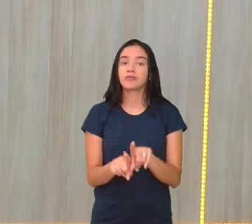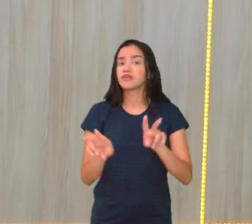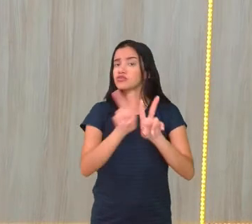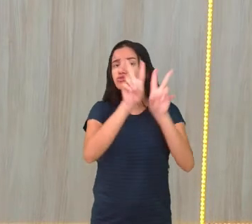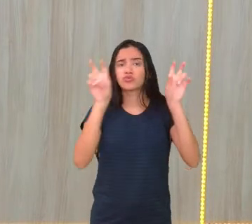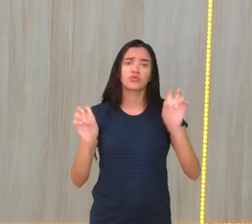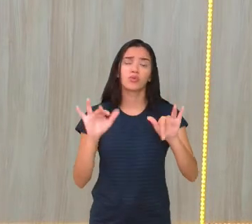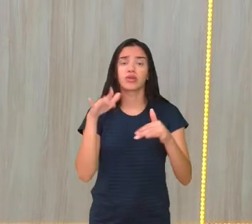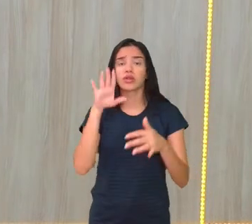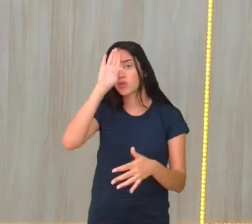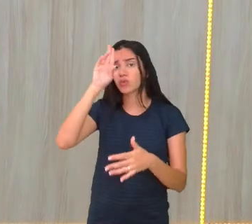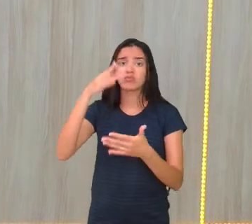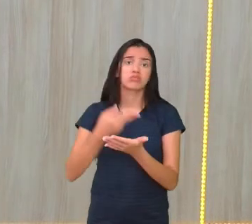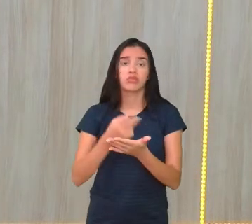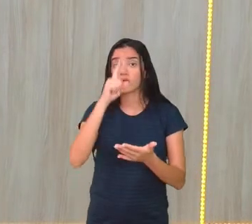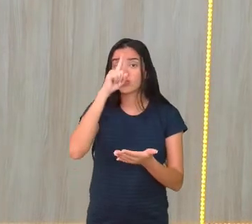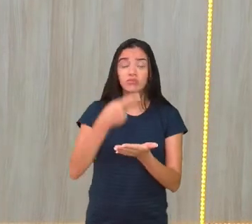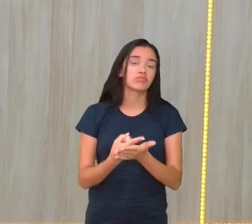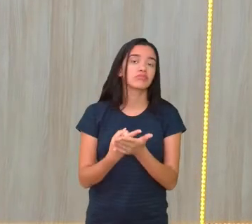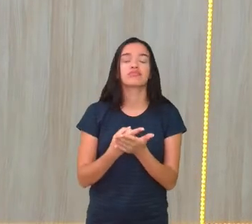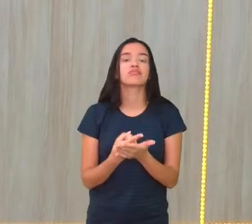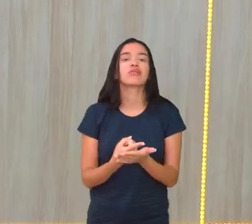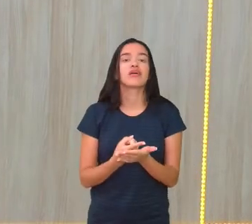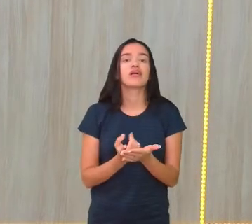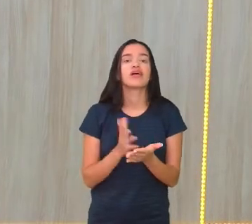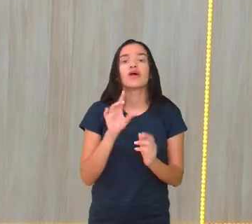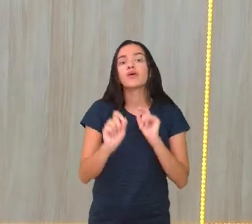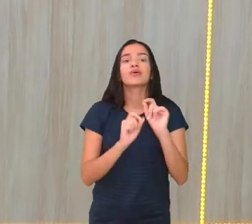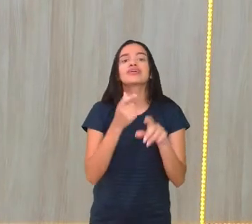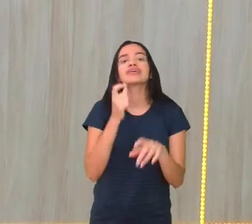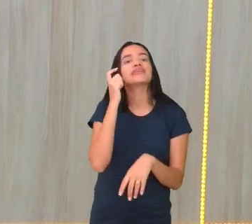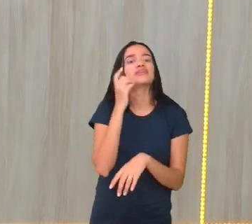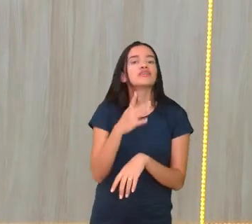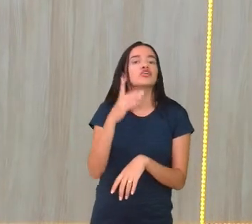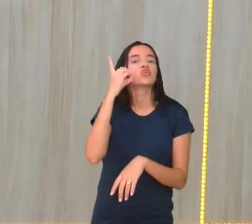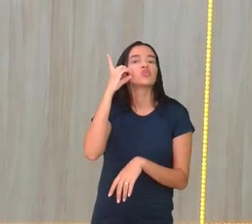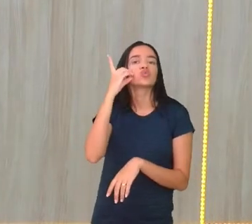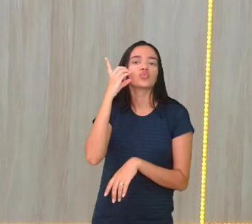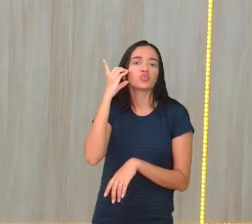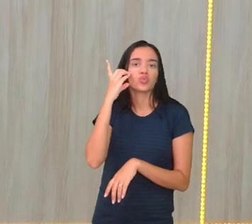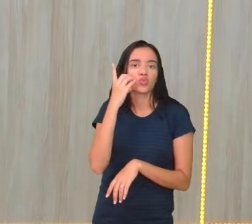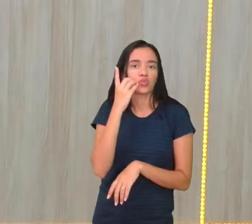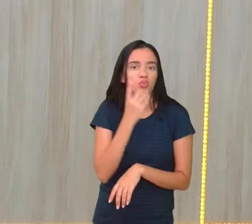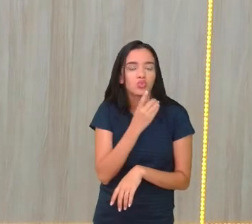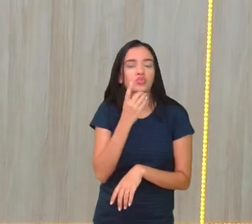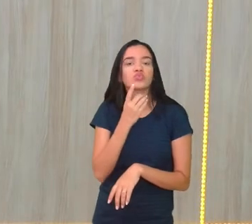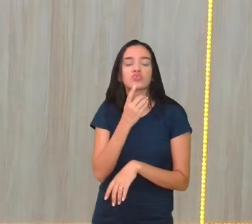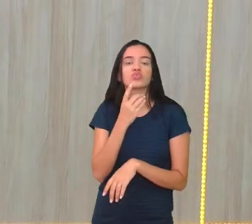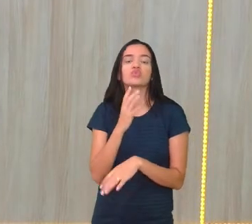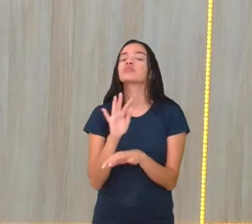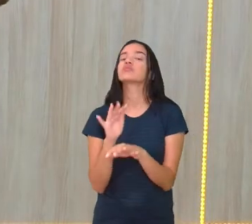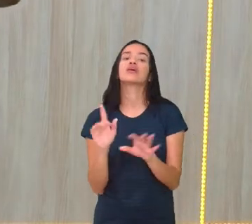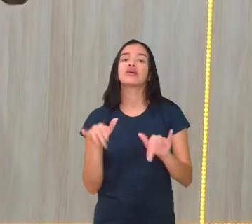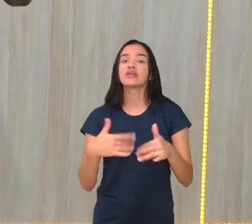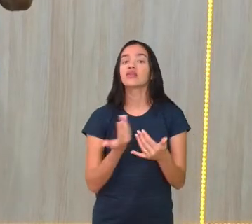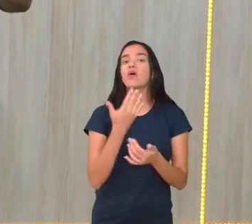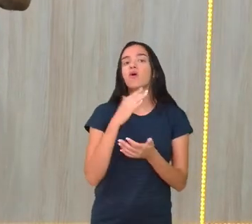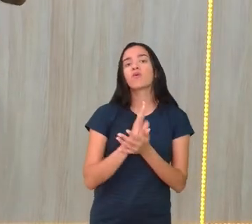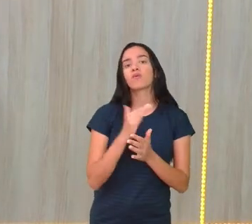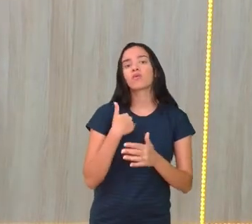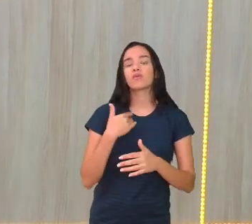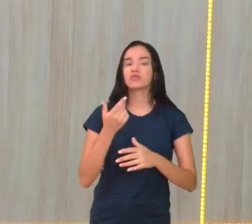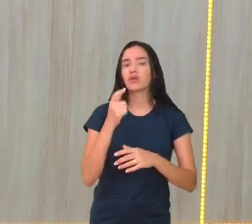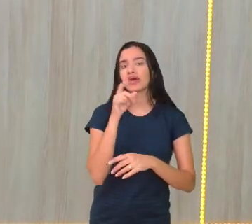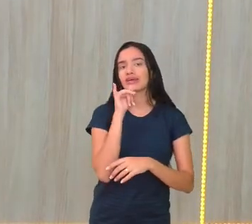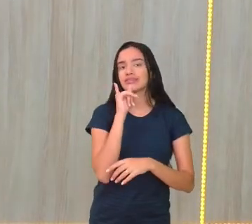a chefia, né, de Dom João, mestre da dinastia de Avis. Então, enquanto a Espanha, por